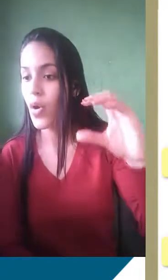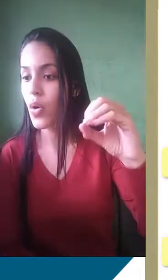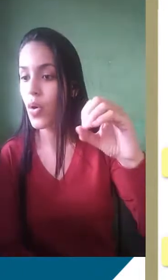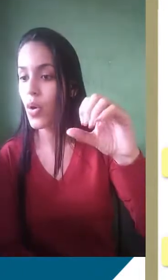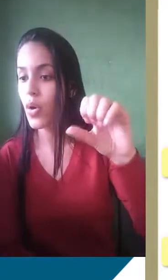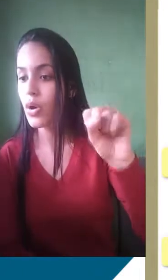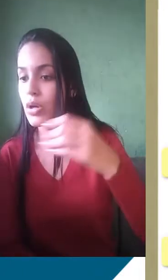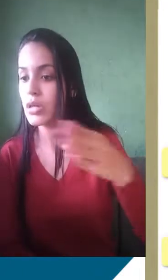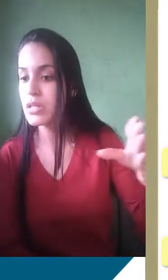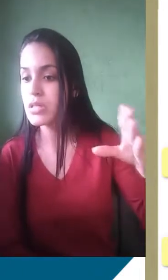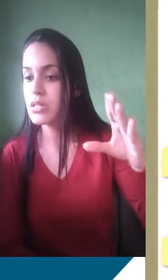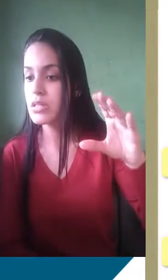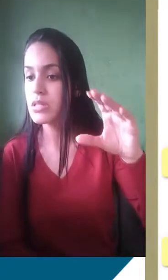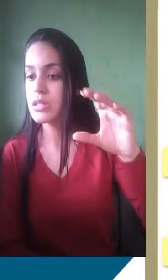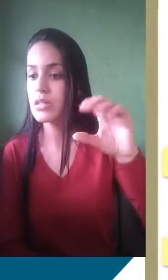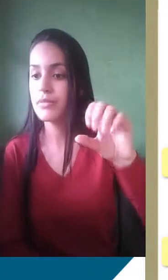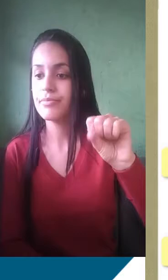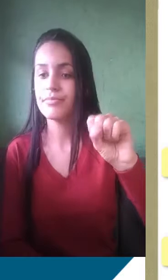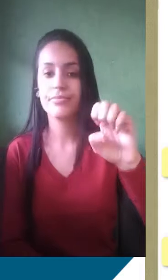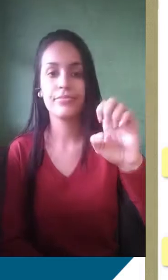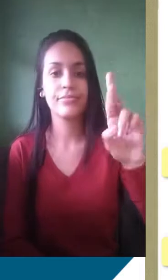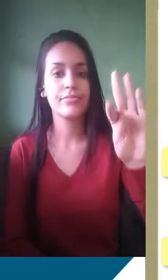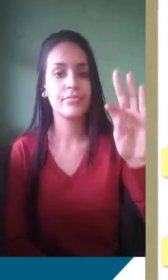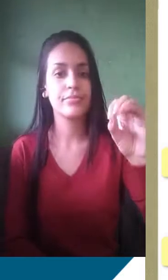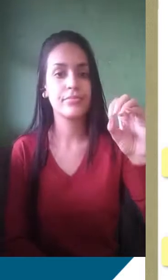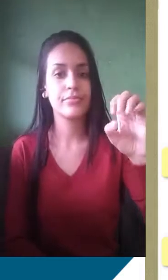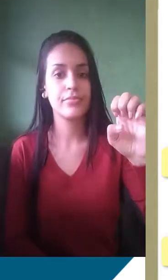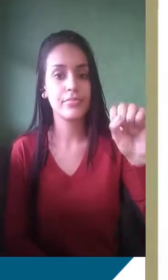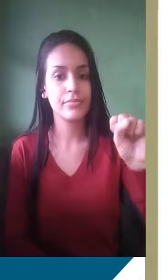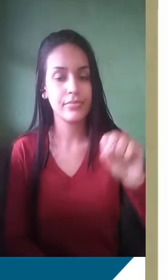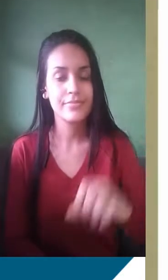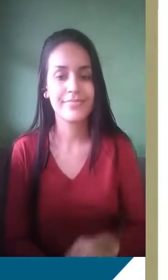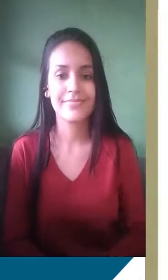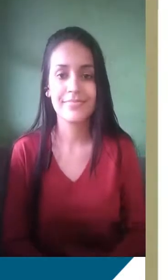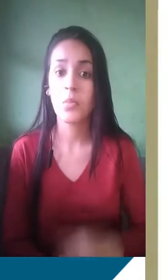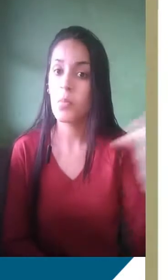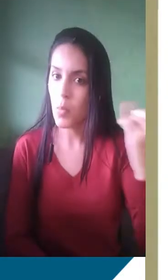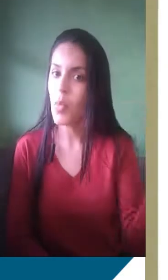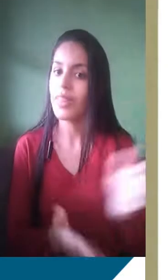Monteiro Lobato, Graça Aranha, João do Rio, Coelho Neto.